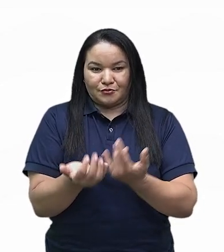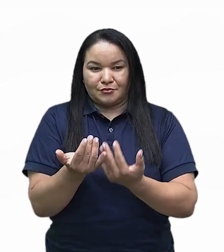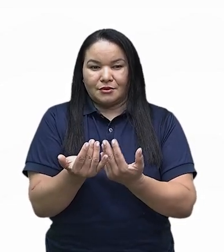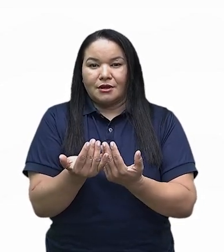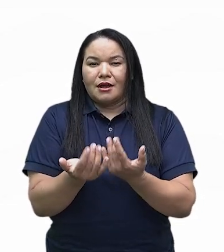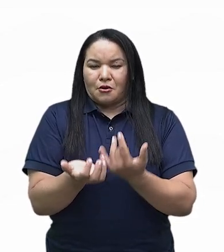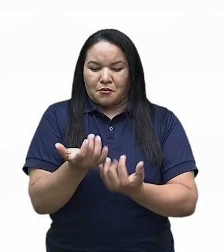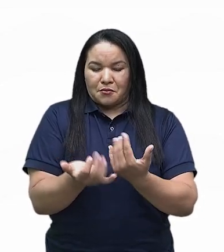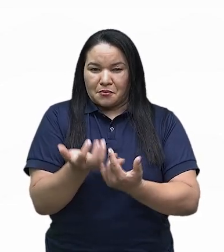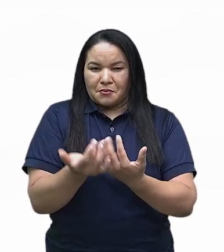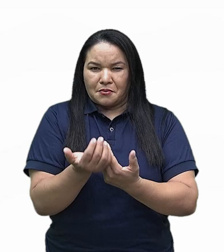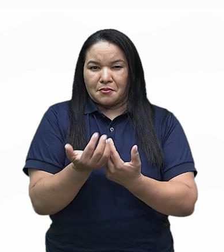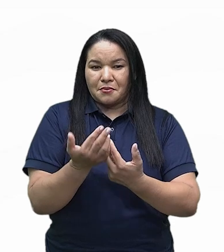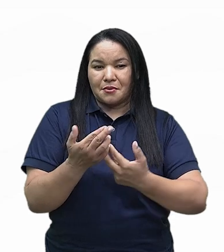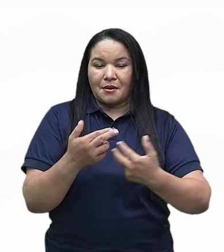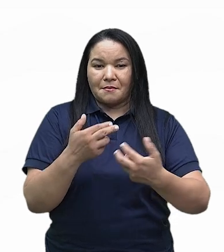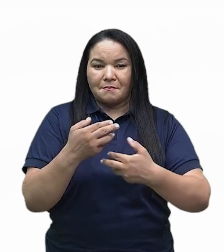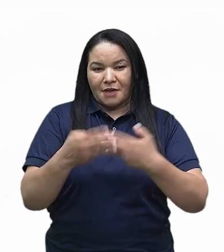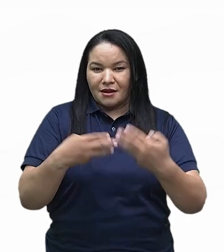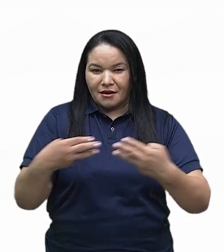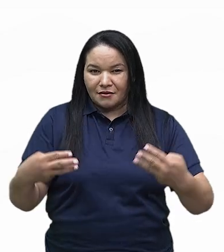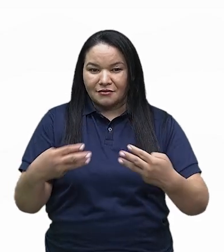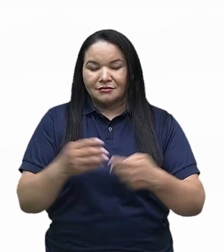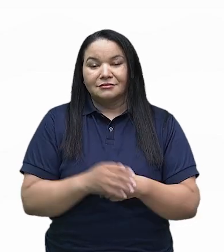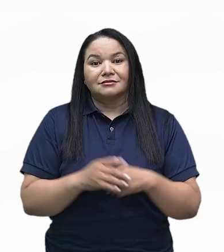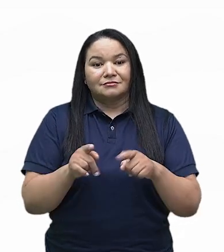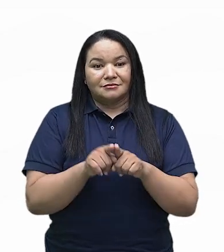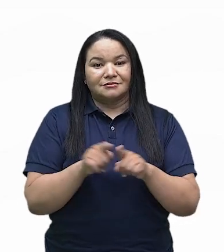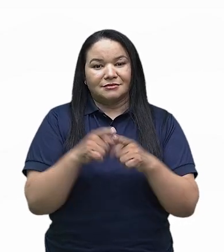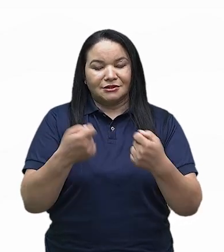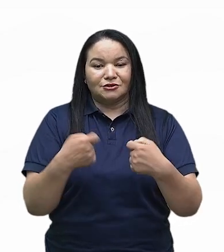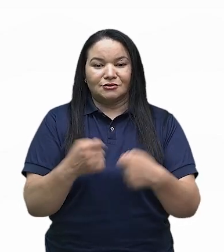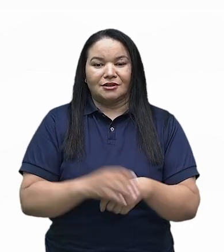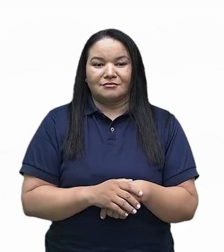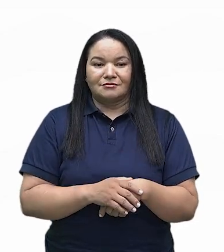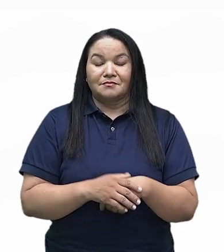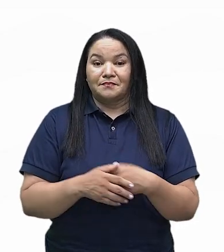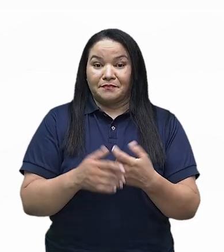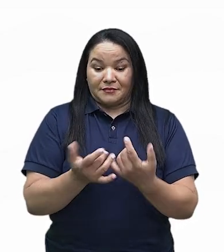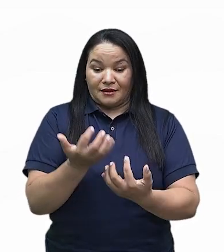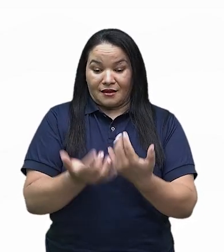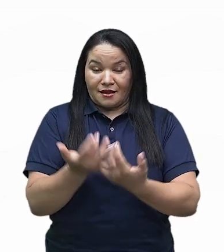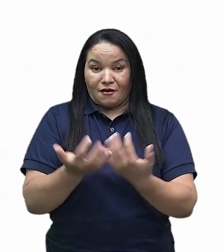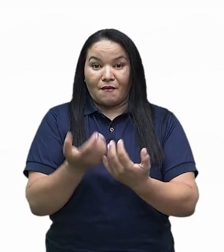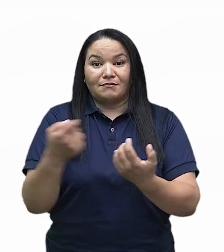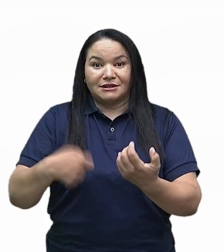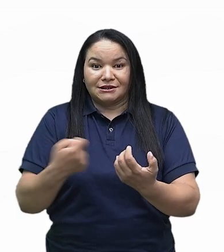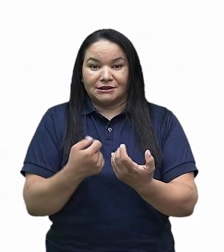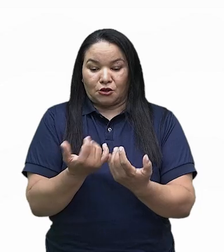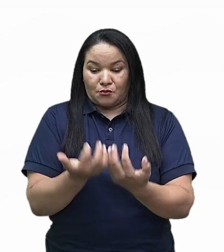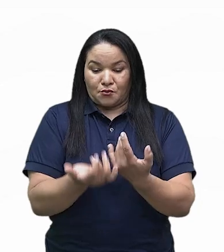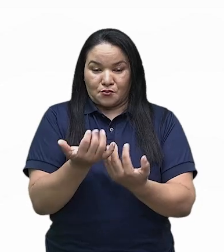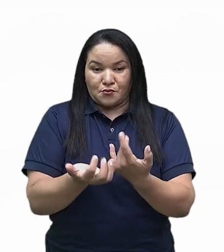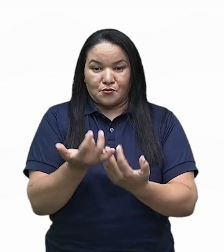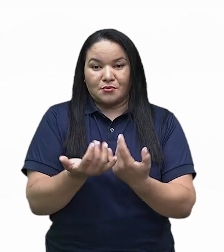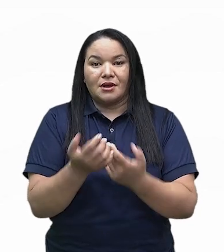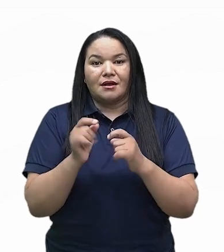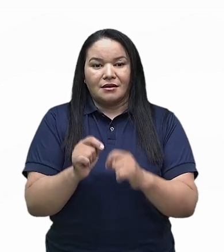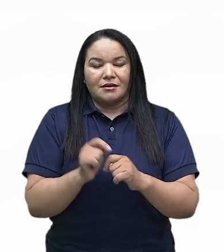gente cozinha macarrão, por exemplo, a água precisa atingir o ponto de ebulição para que os alimentos